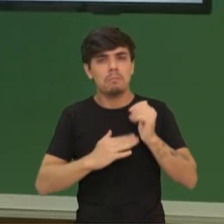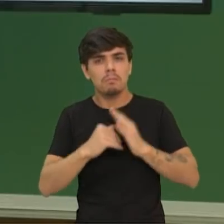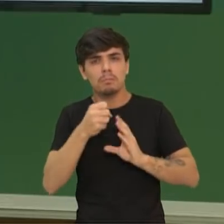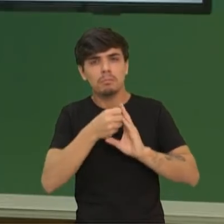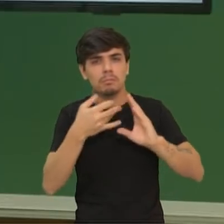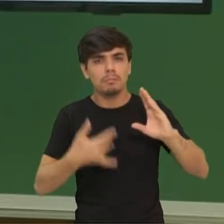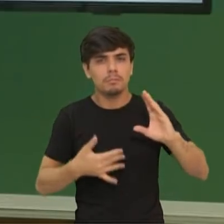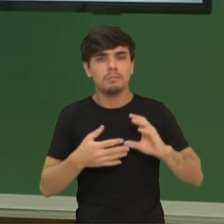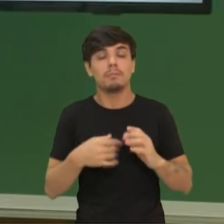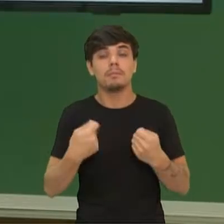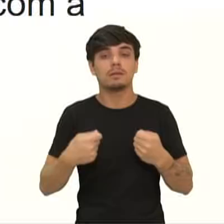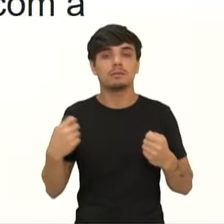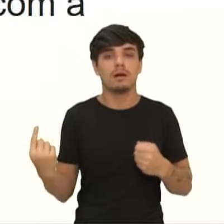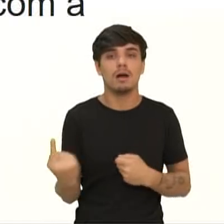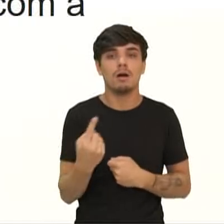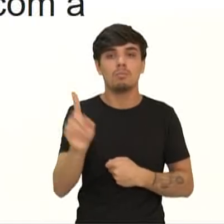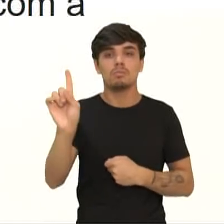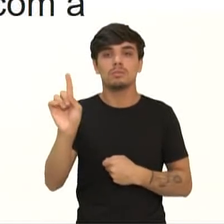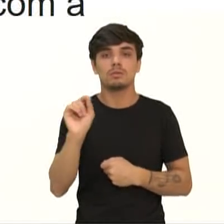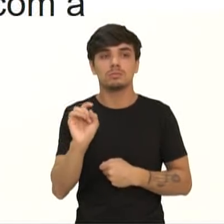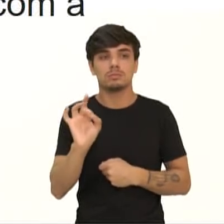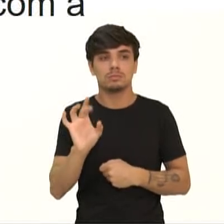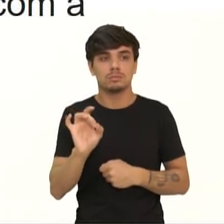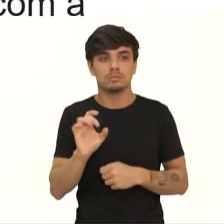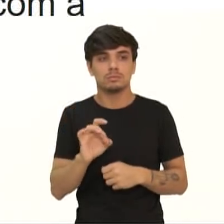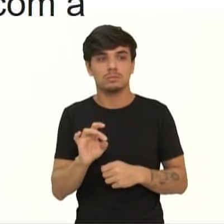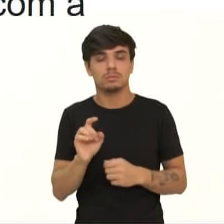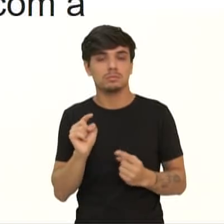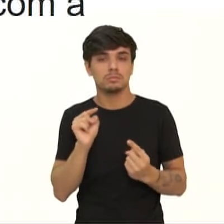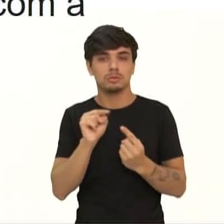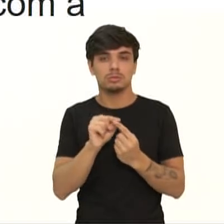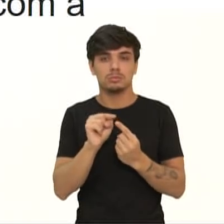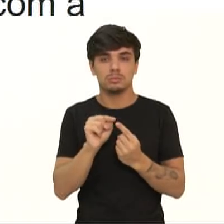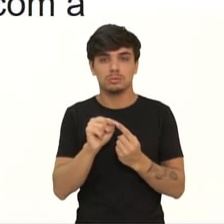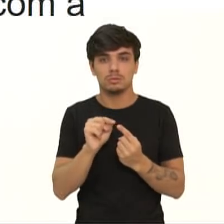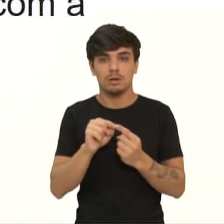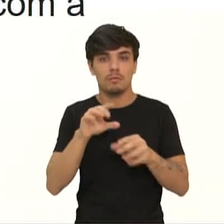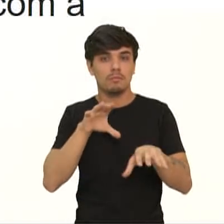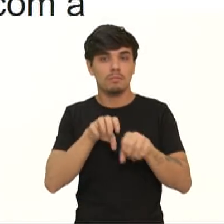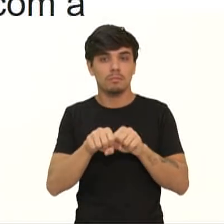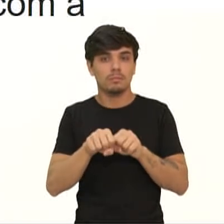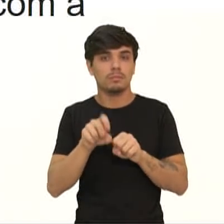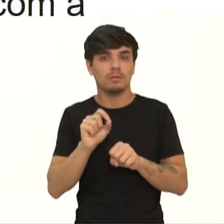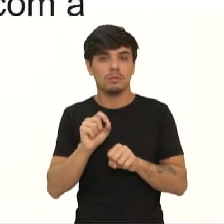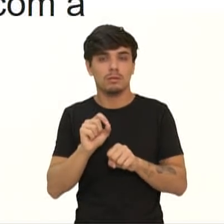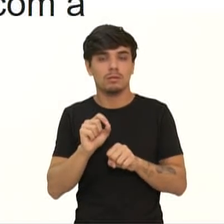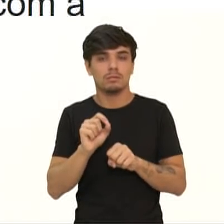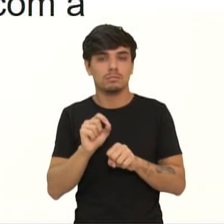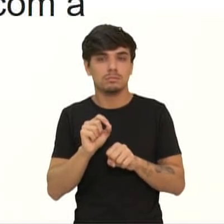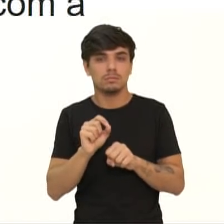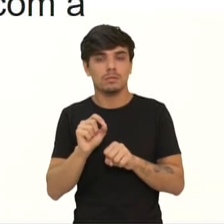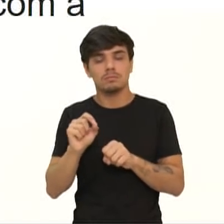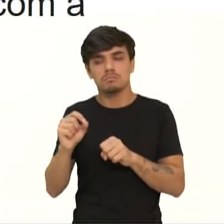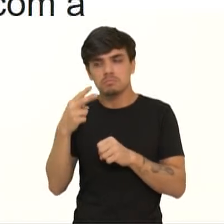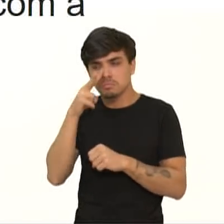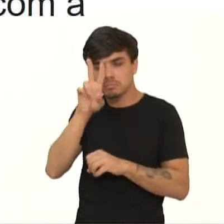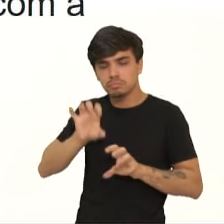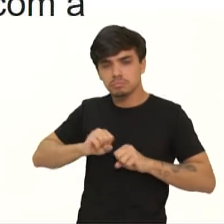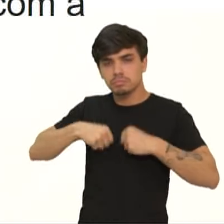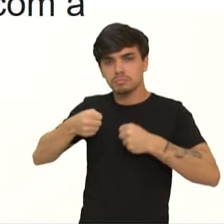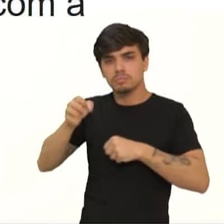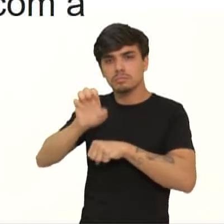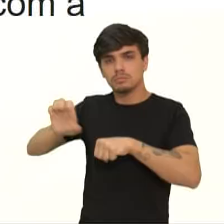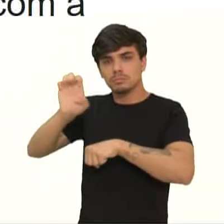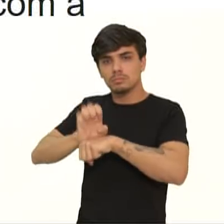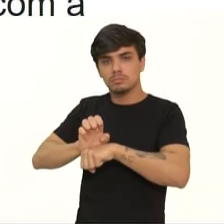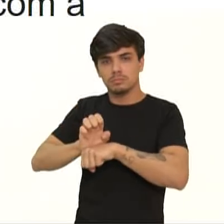que visavam unificar o mercado inteiro com a finalidade de formação de fortes estados nacionais.